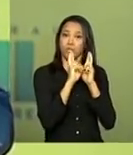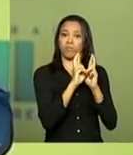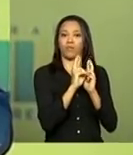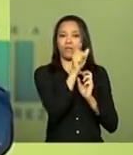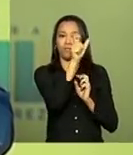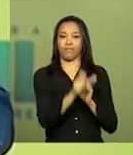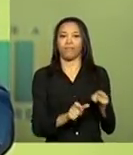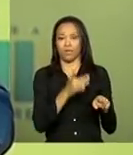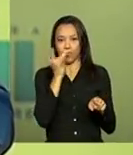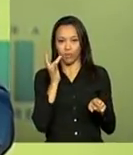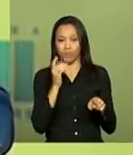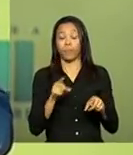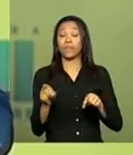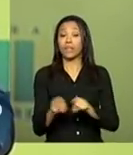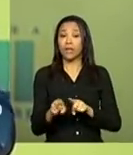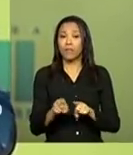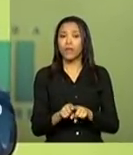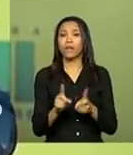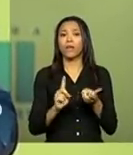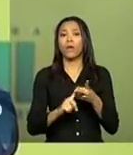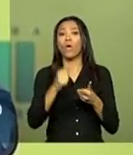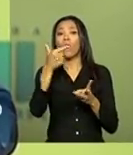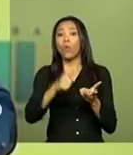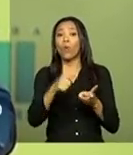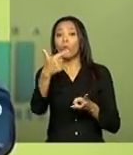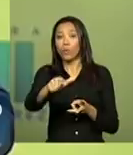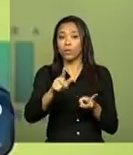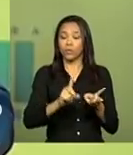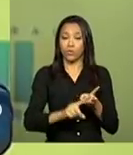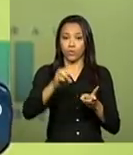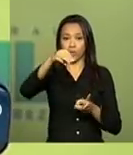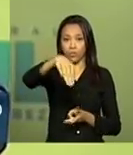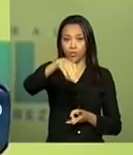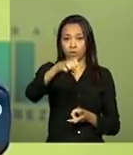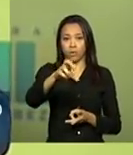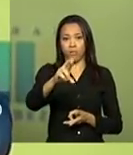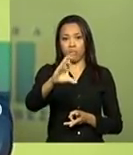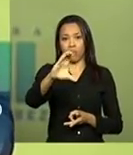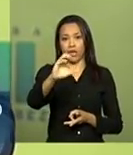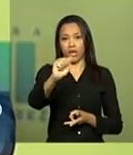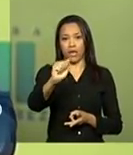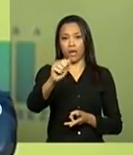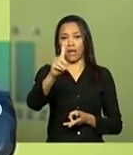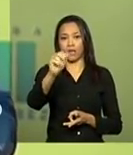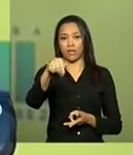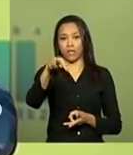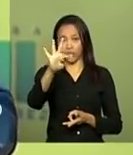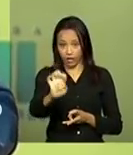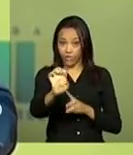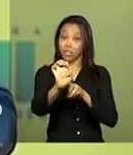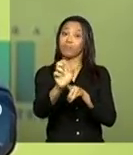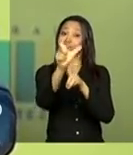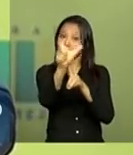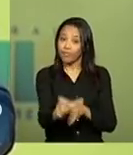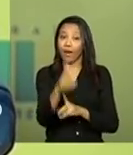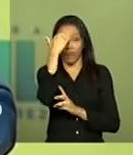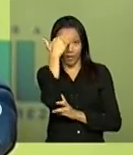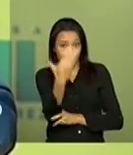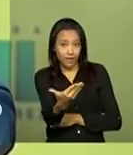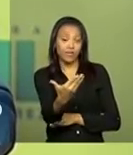Queria agradecer também o ministro Aloysio Mercadante, que tive a honra de trabalhar e